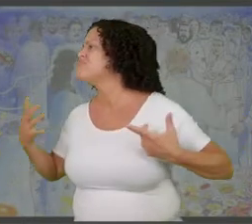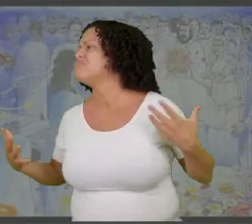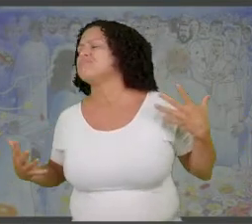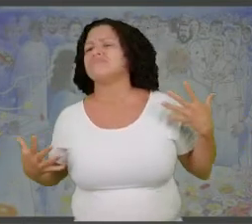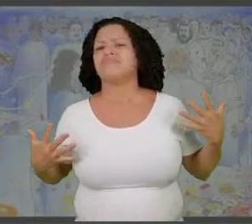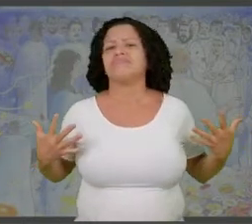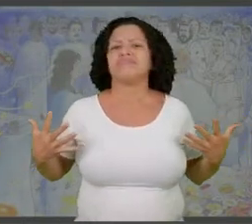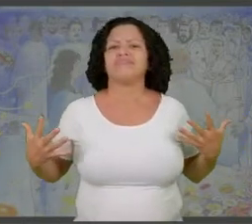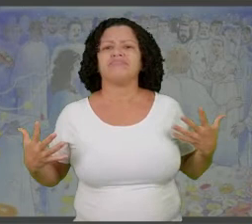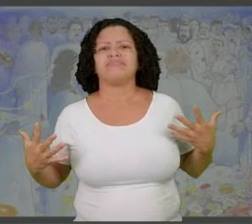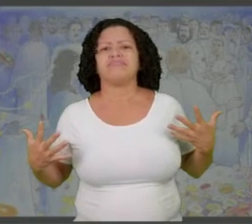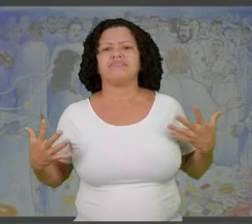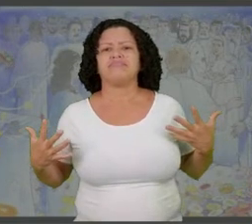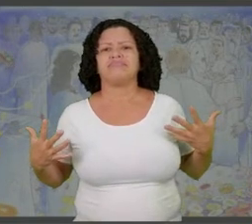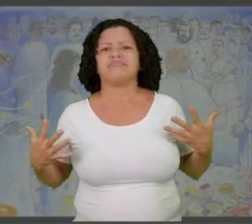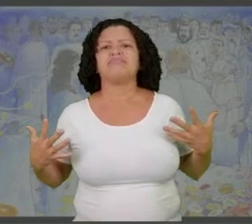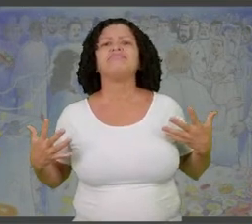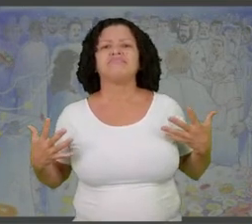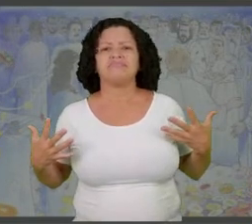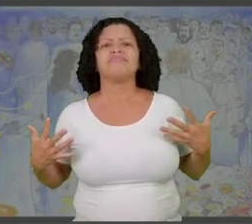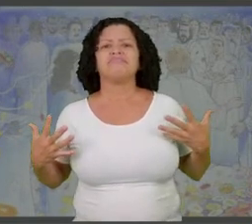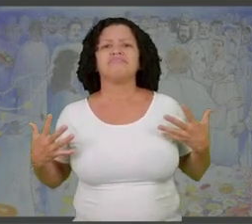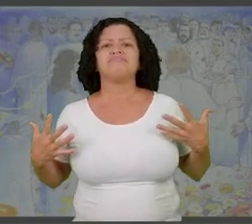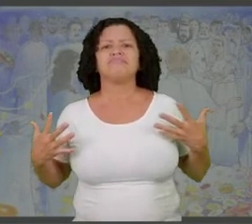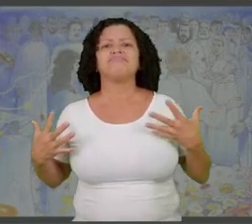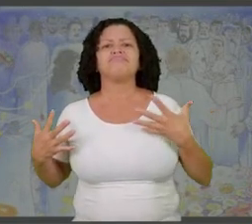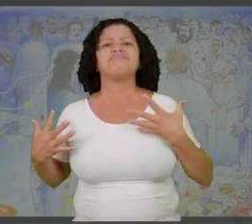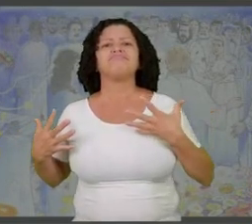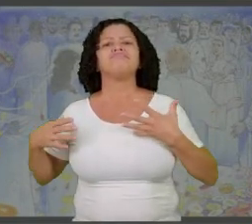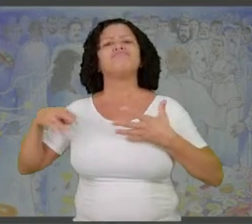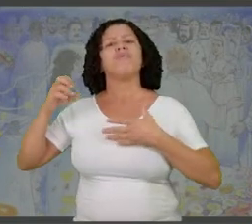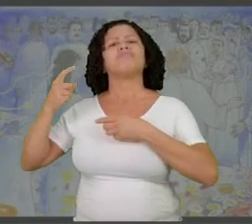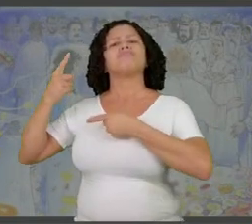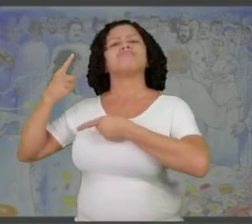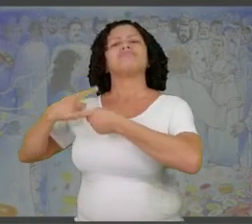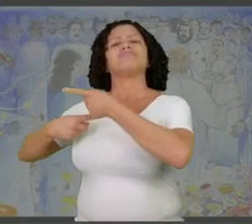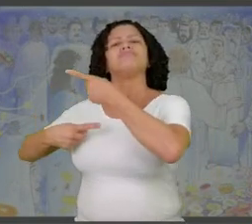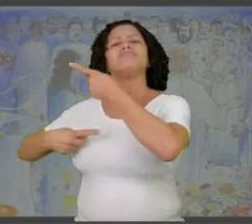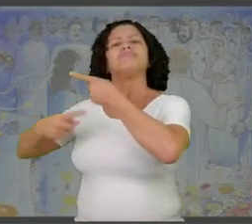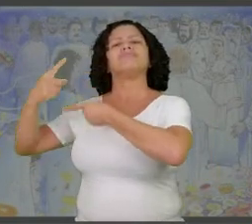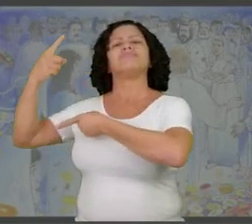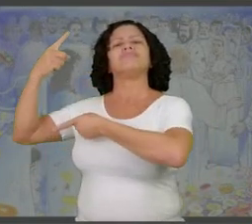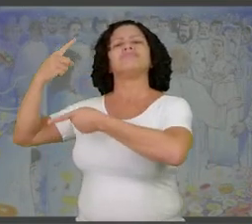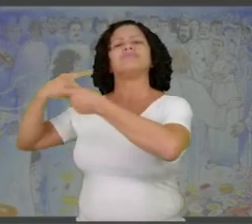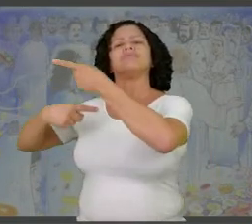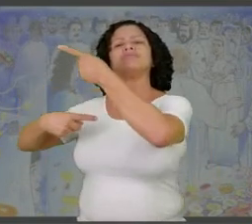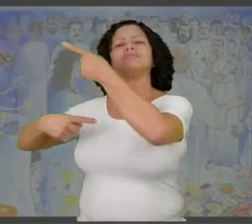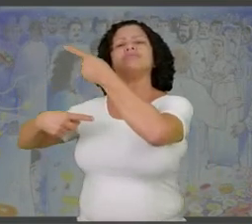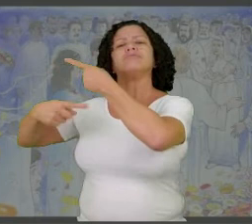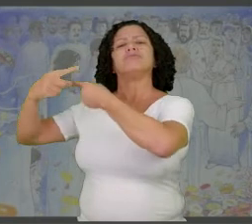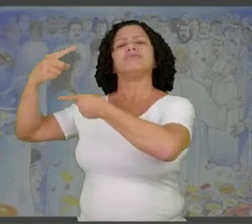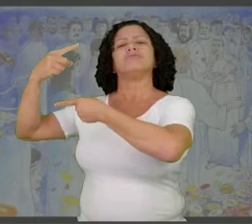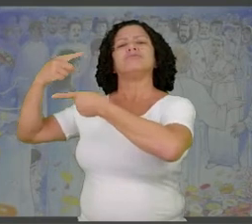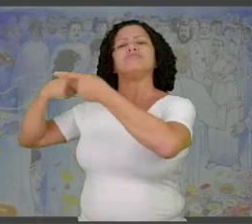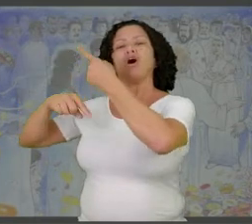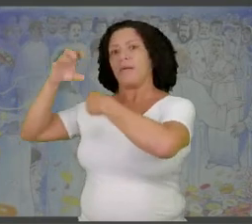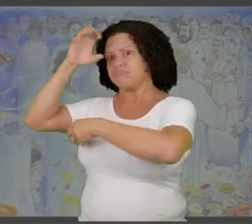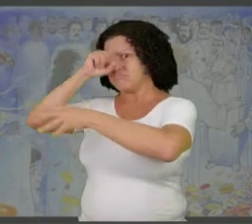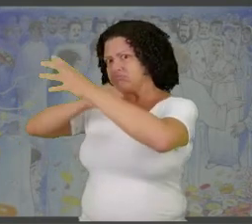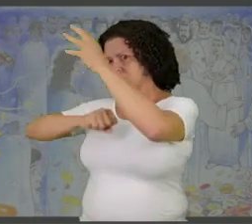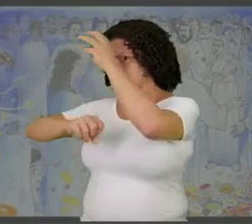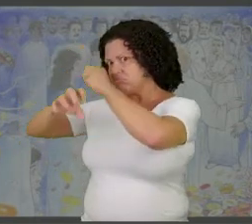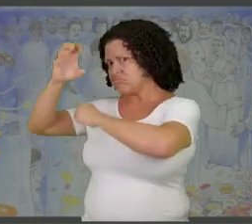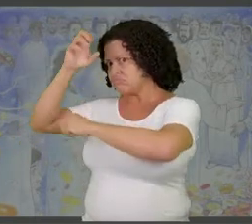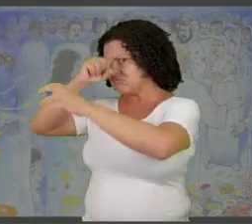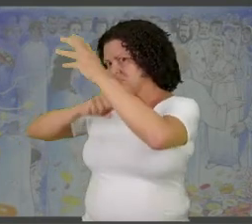nos propomos, né? Crescendo moralmente, evoluindo espiritualmente, aprendendo